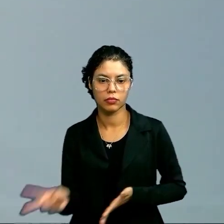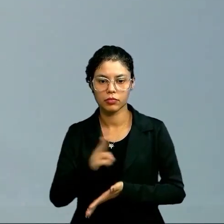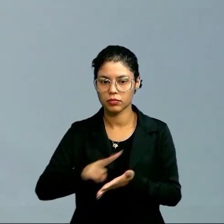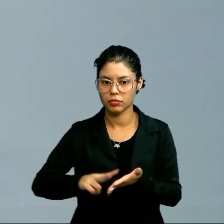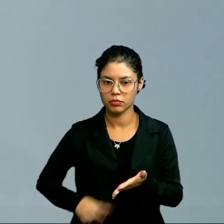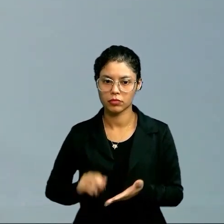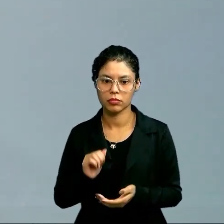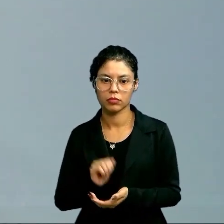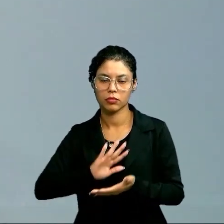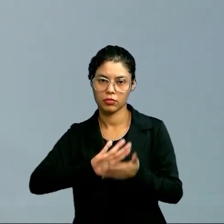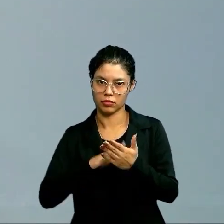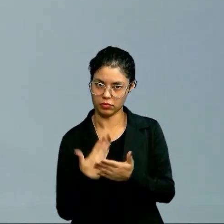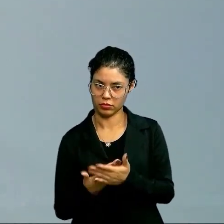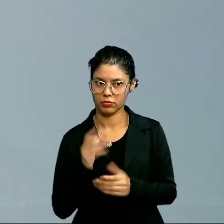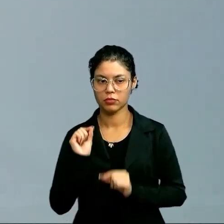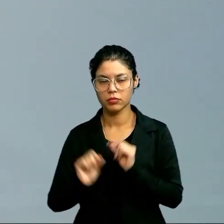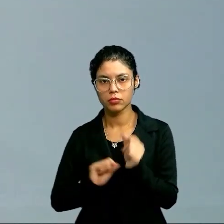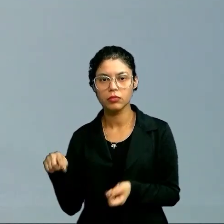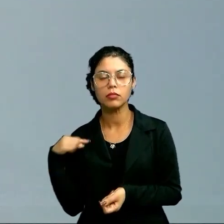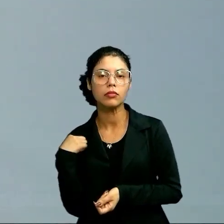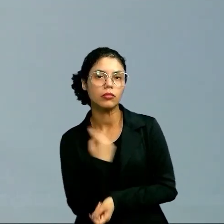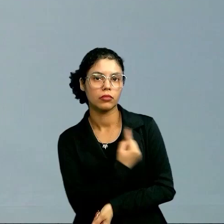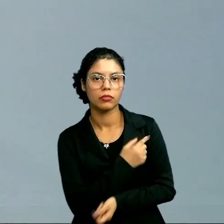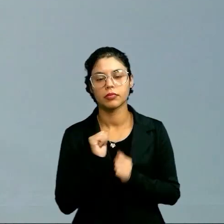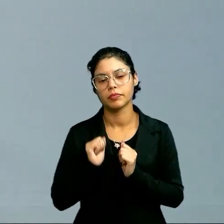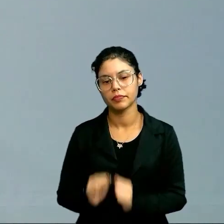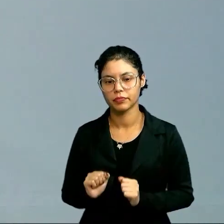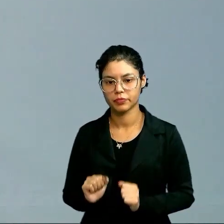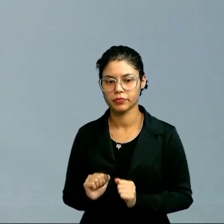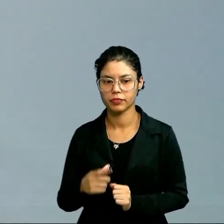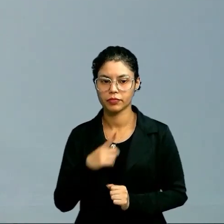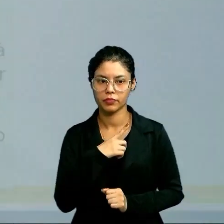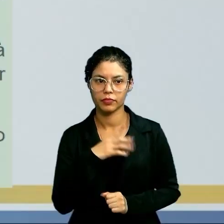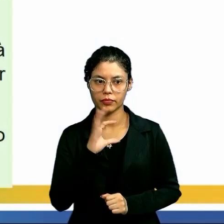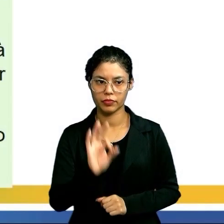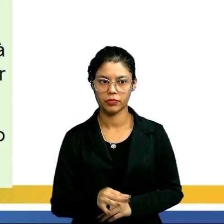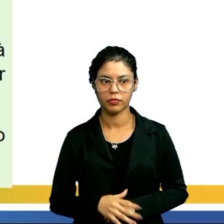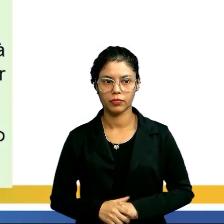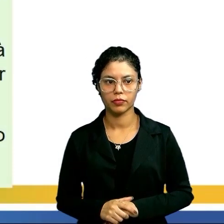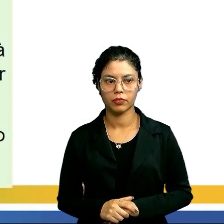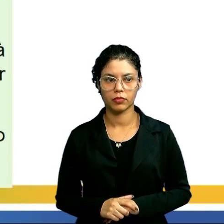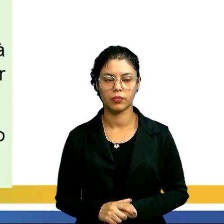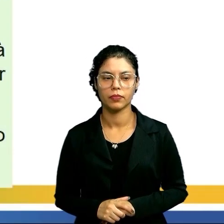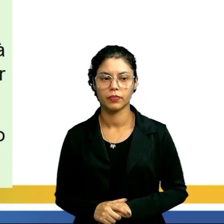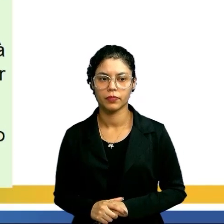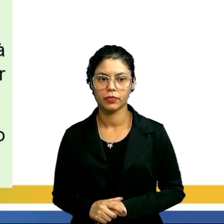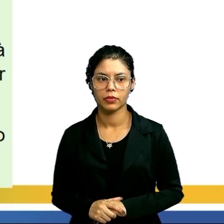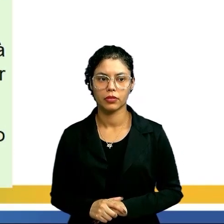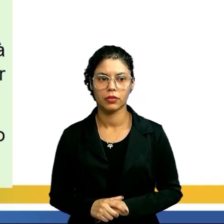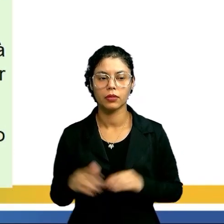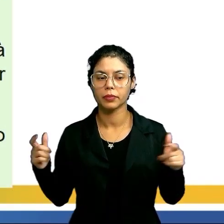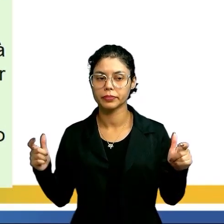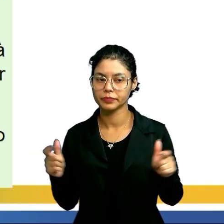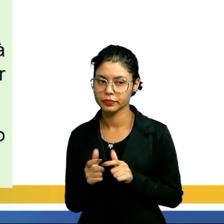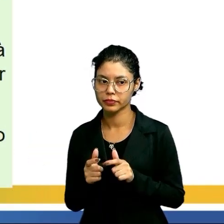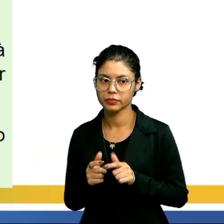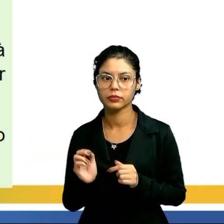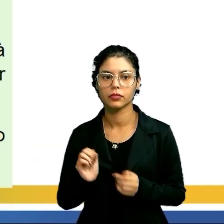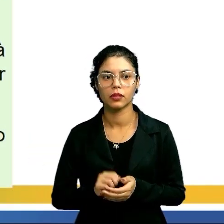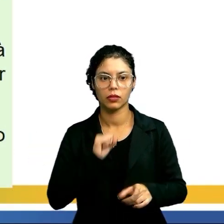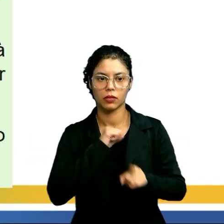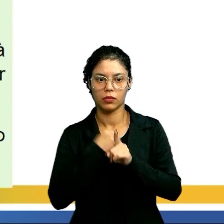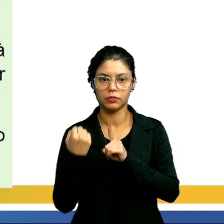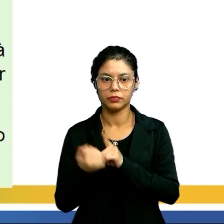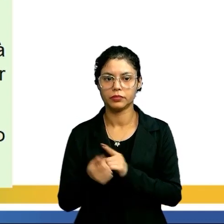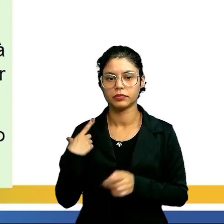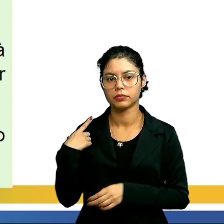relidas, reinterpretadas, para que a gente possa tomar as atitudes corretas. As minorias são